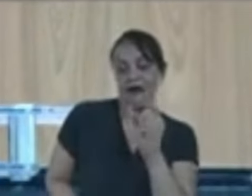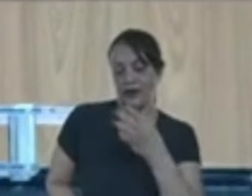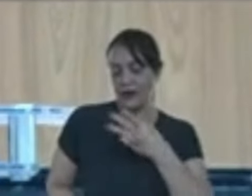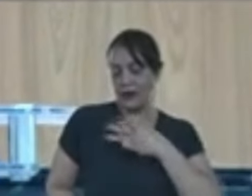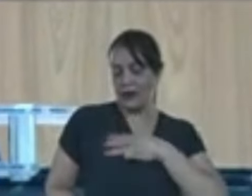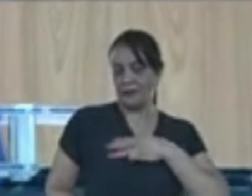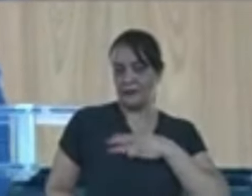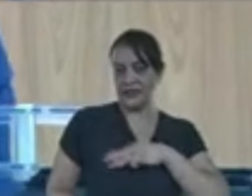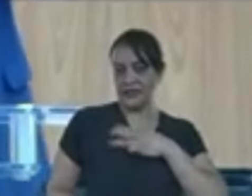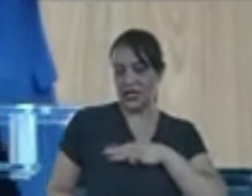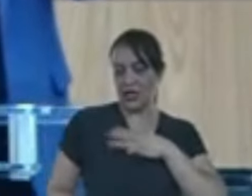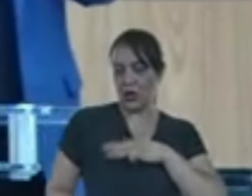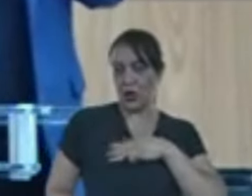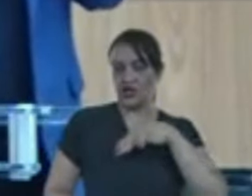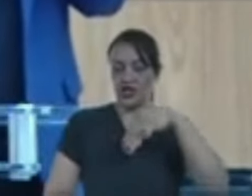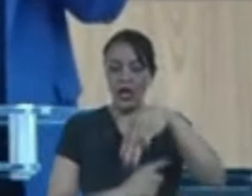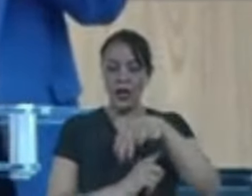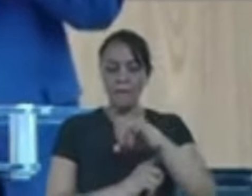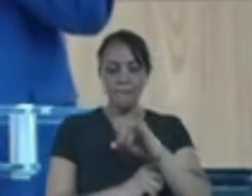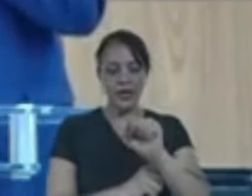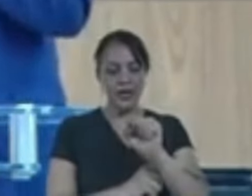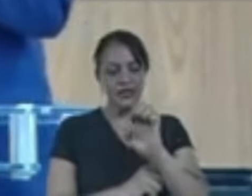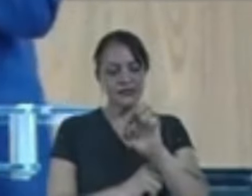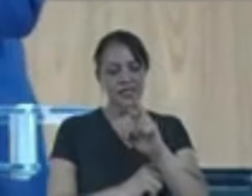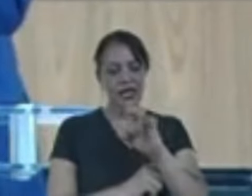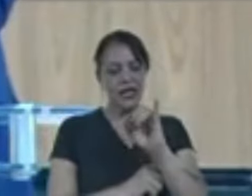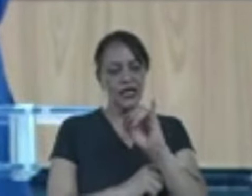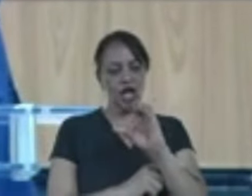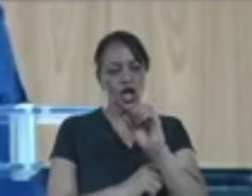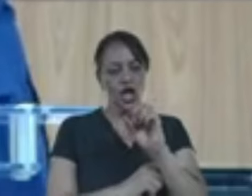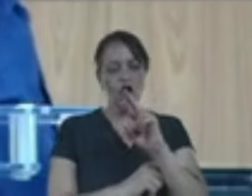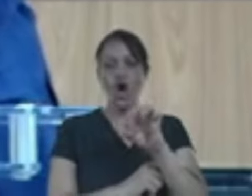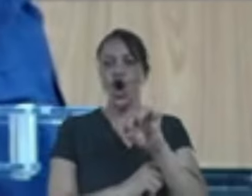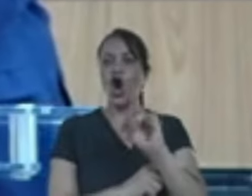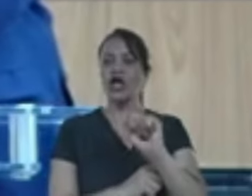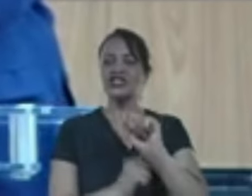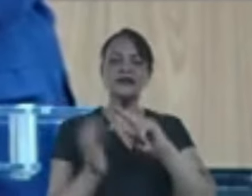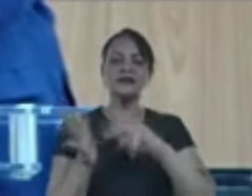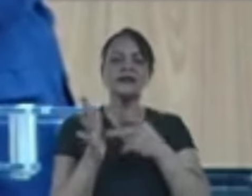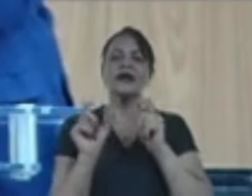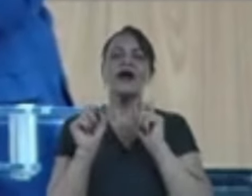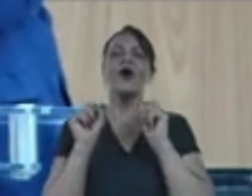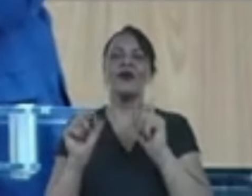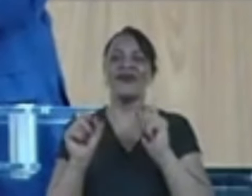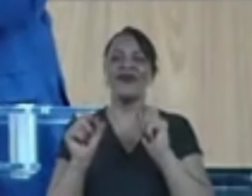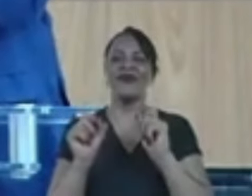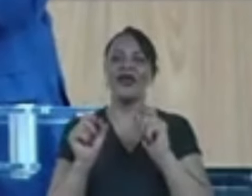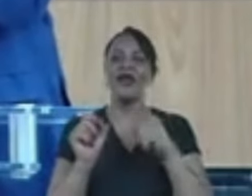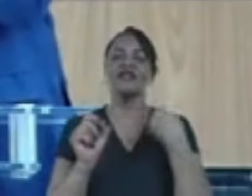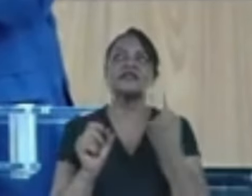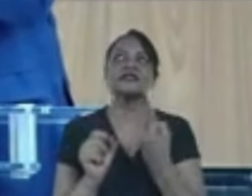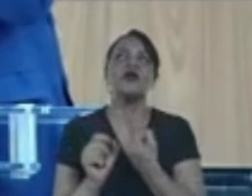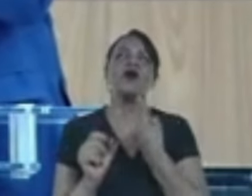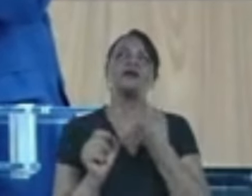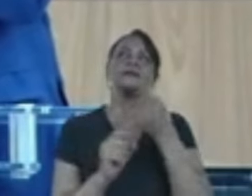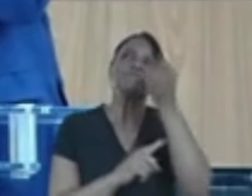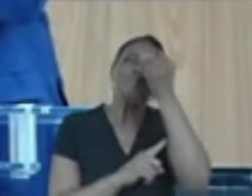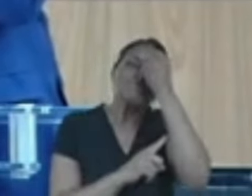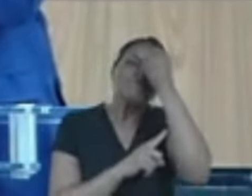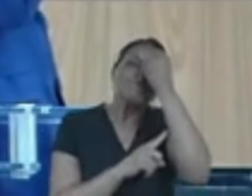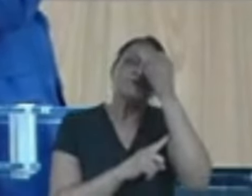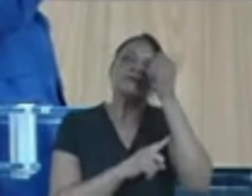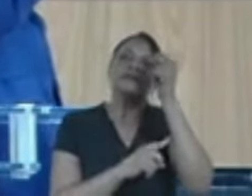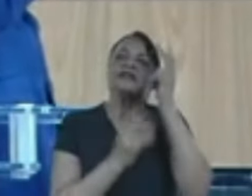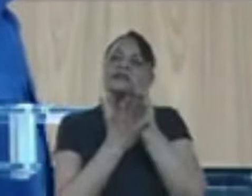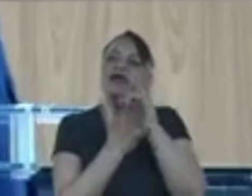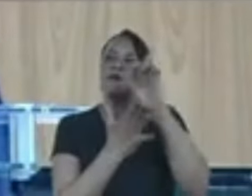Significa que as nossas misérias sempre estão alcançando o coração dele. A palavra miséria vem de miséria do latim, córdia